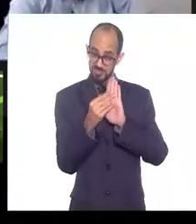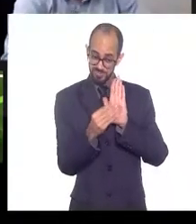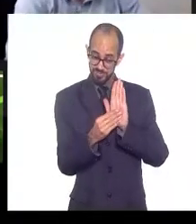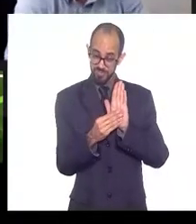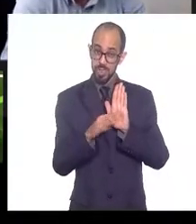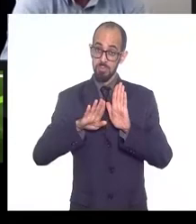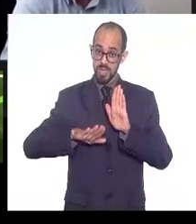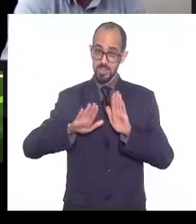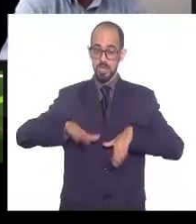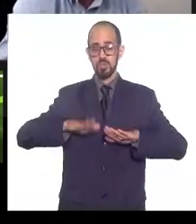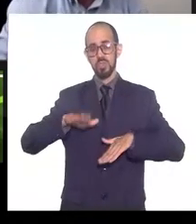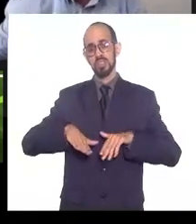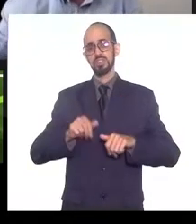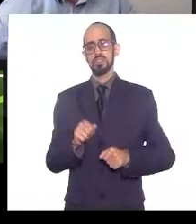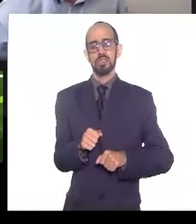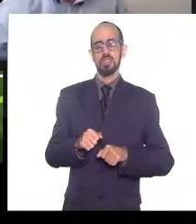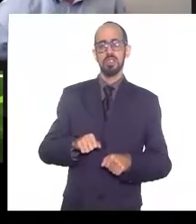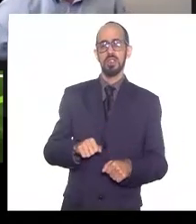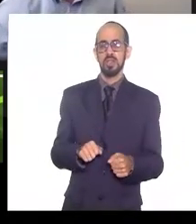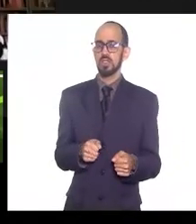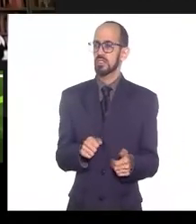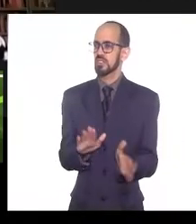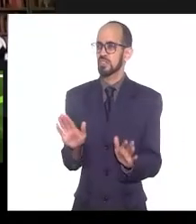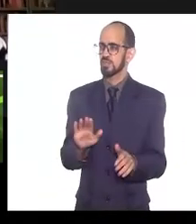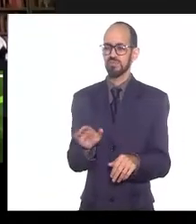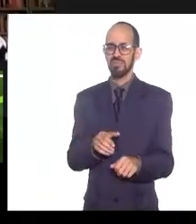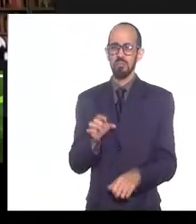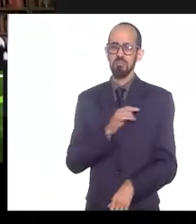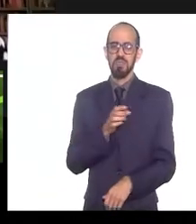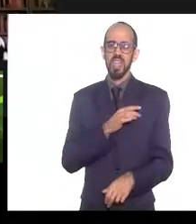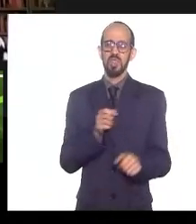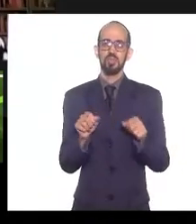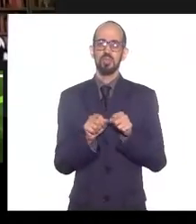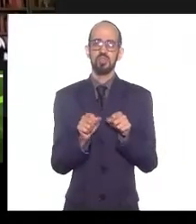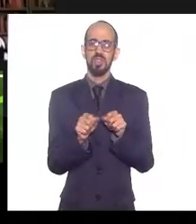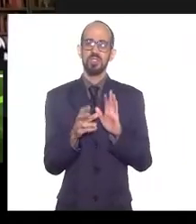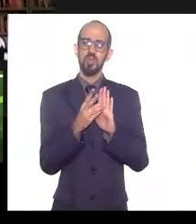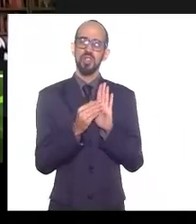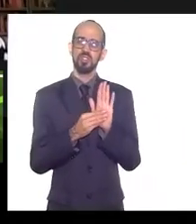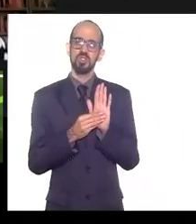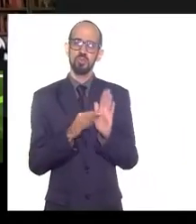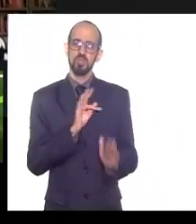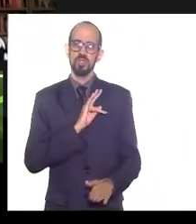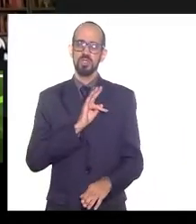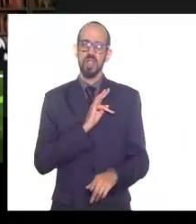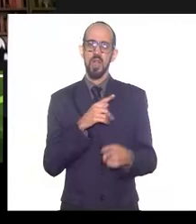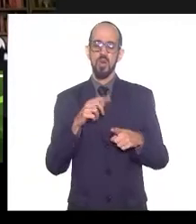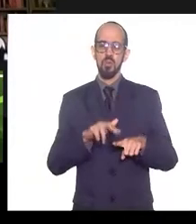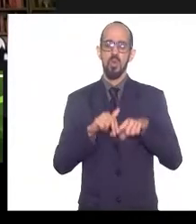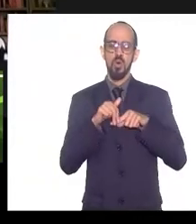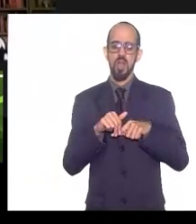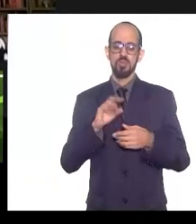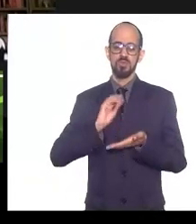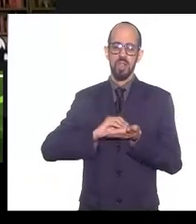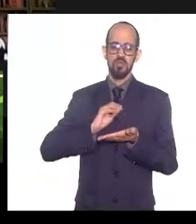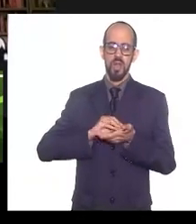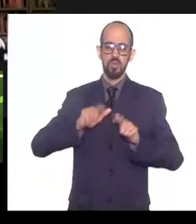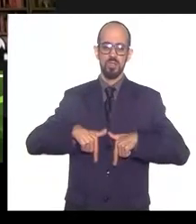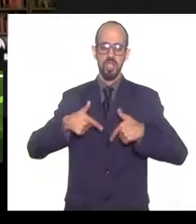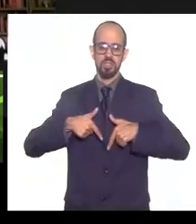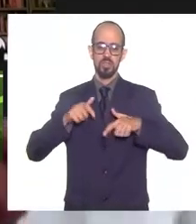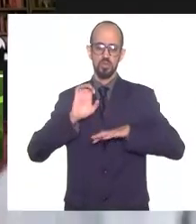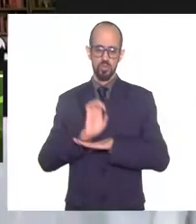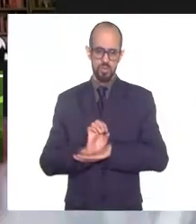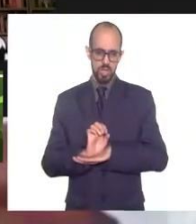é importante o registro, mas muitos dos nossos têm medo de fazer o registro por conta da inoperância do Estado. Nós